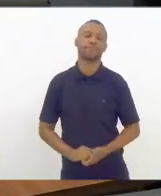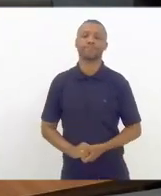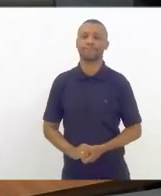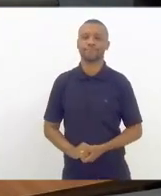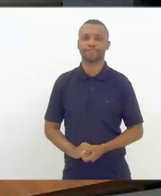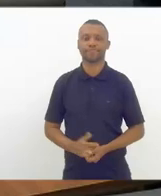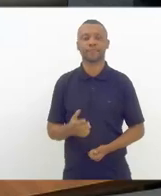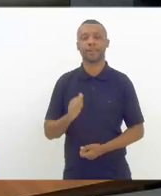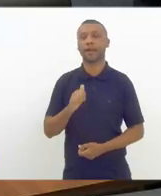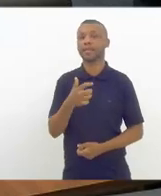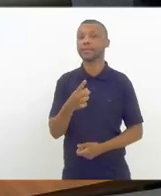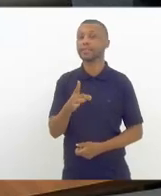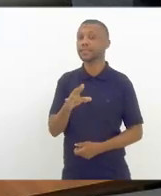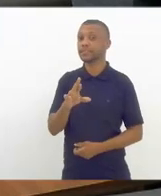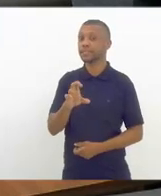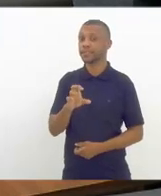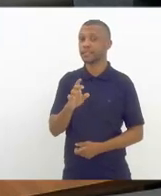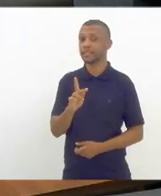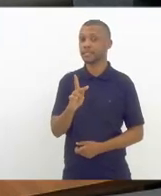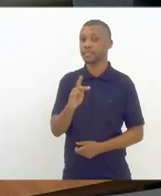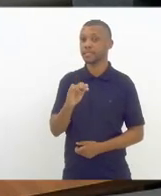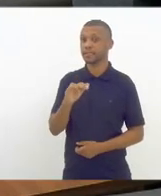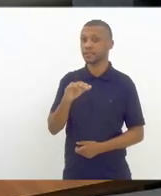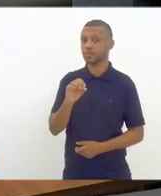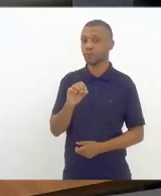Alexandre Knoploch,